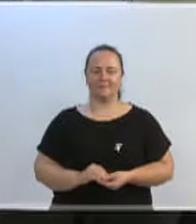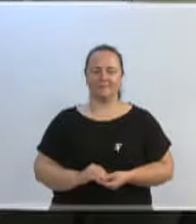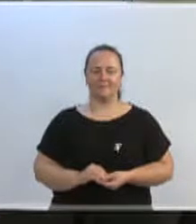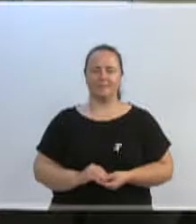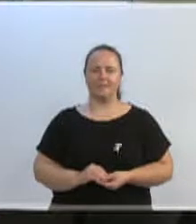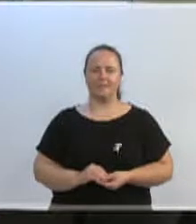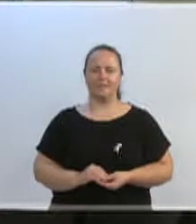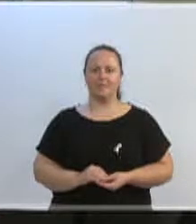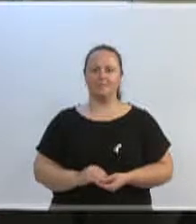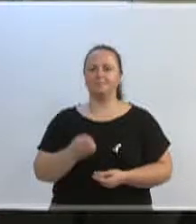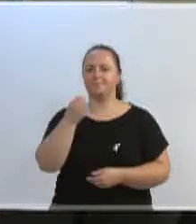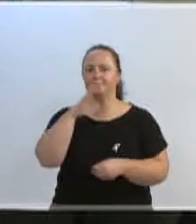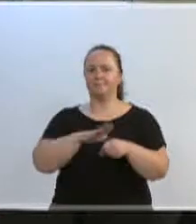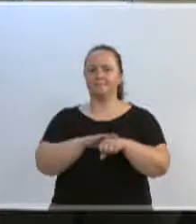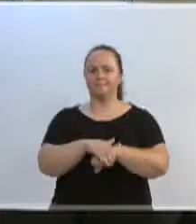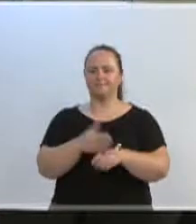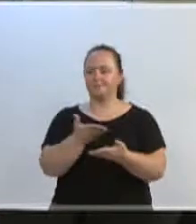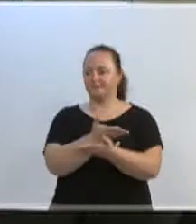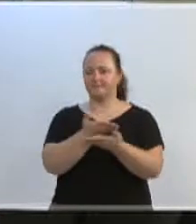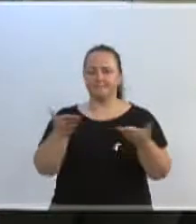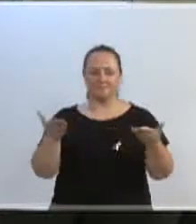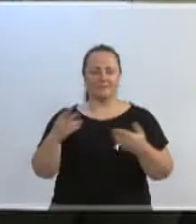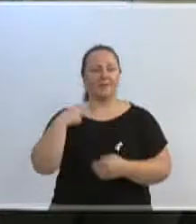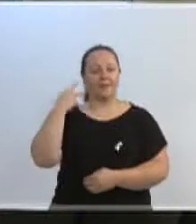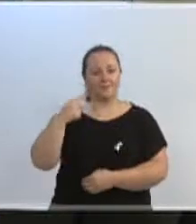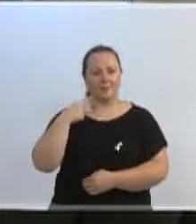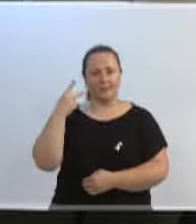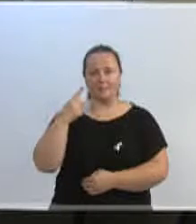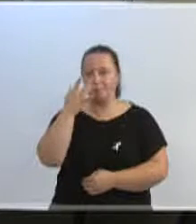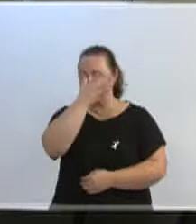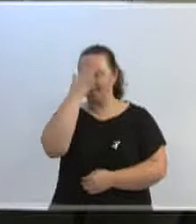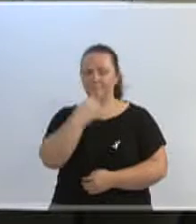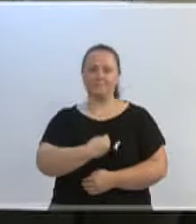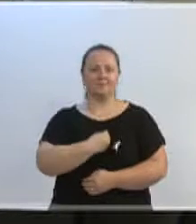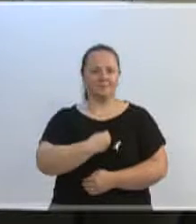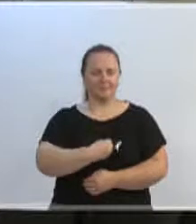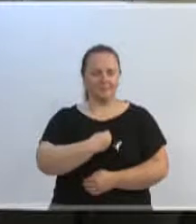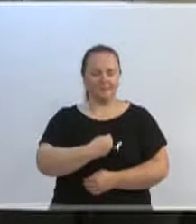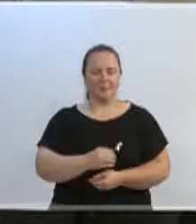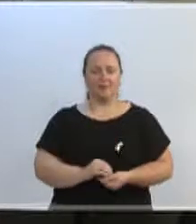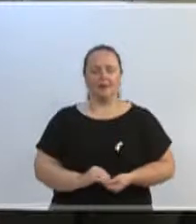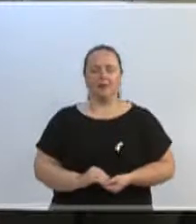Bem, boa noite a todos, boa noite aos vereadores e aos demais presentes.